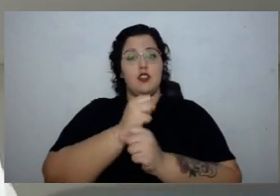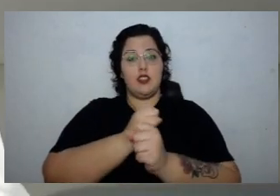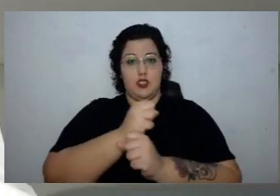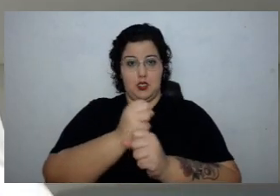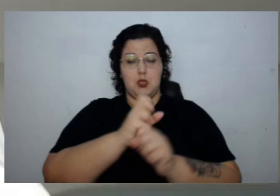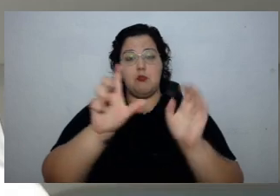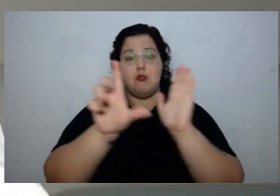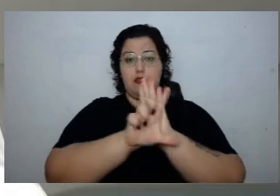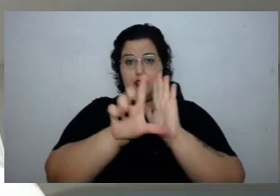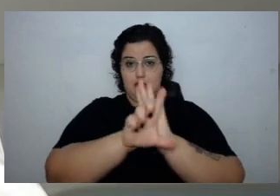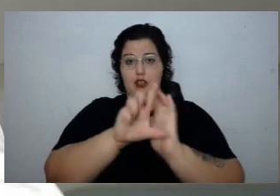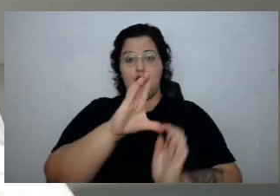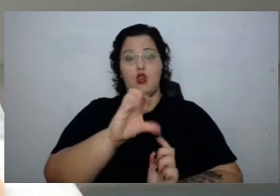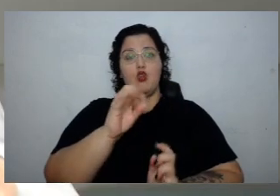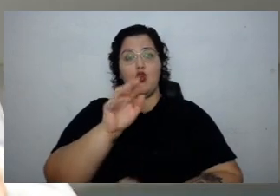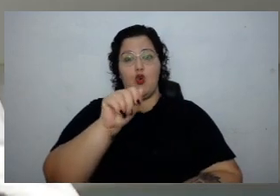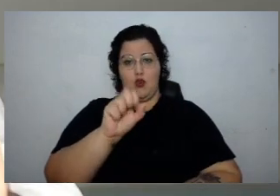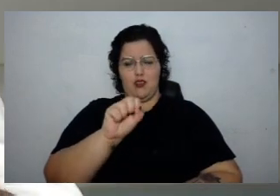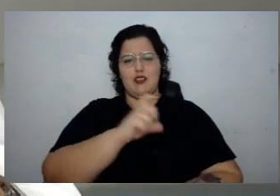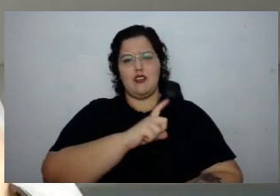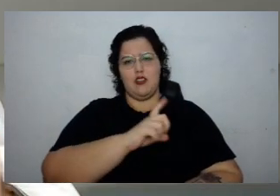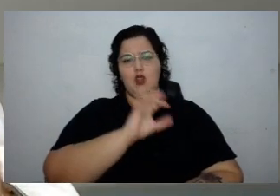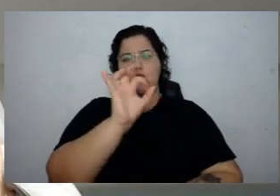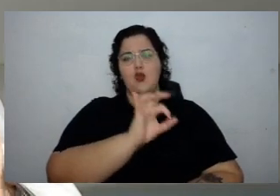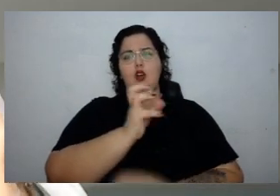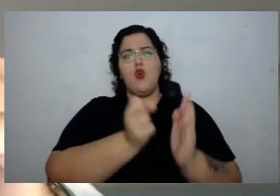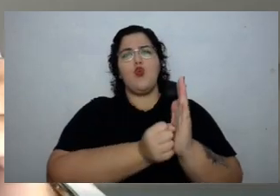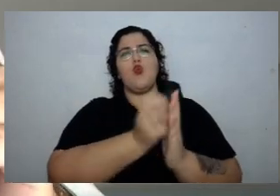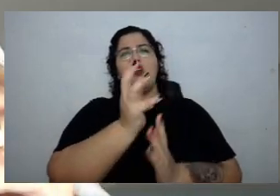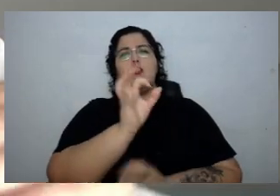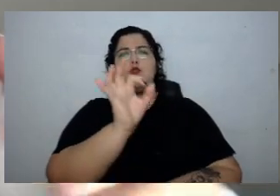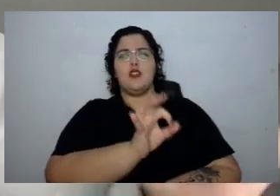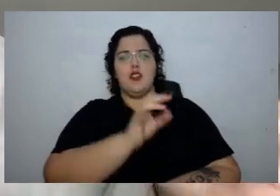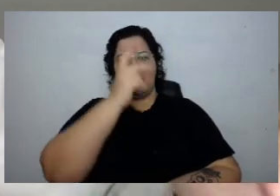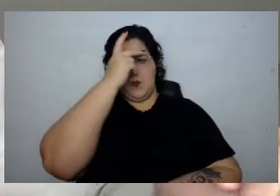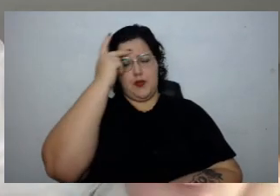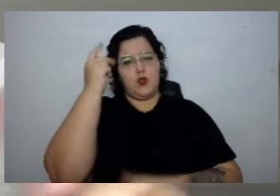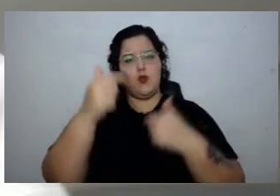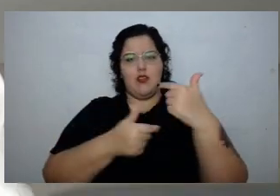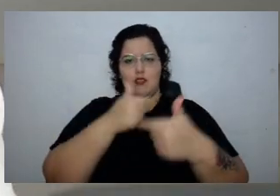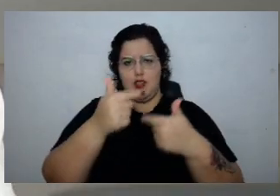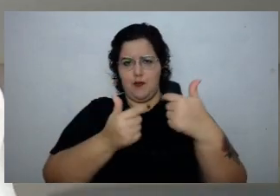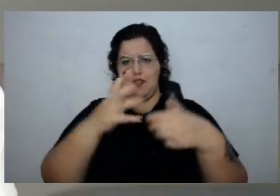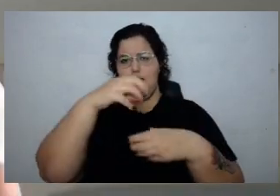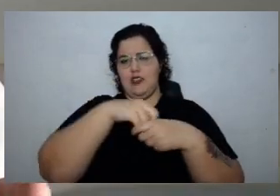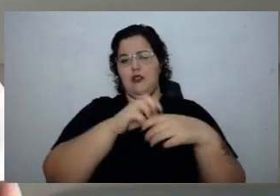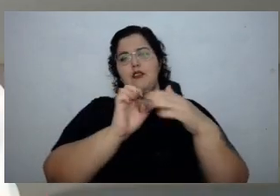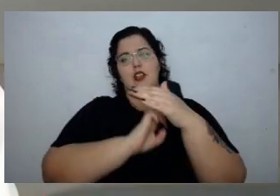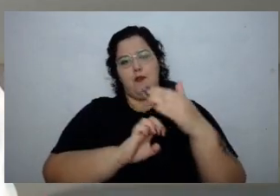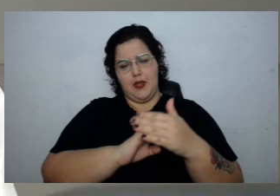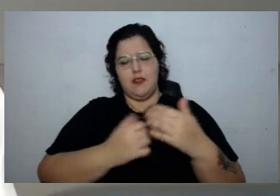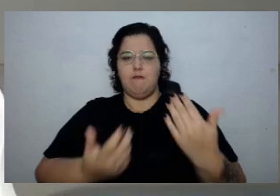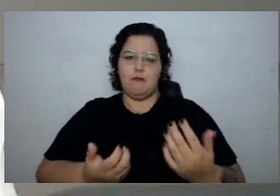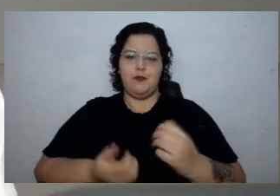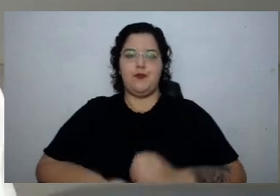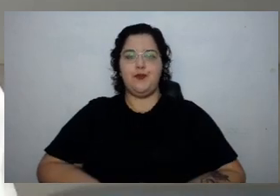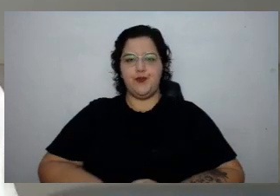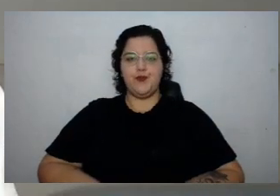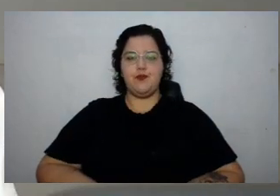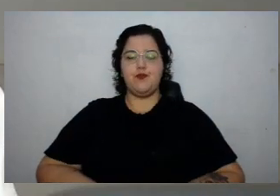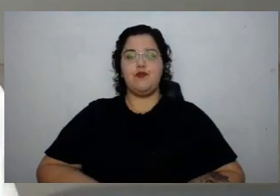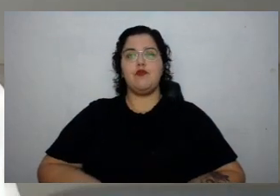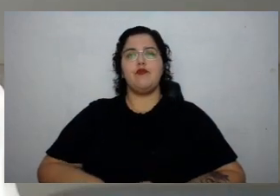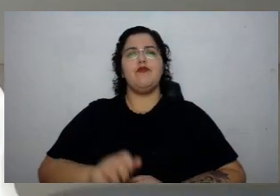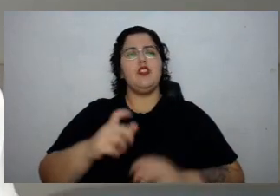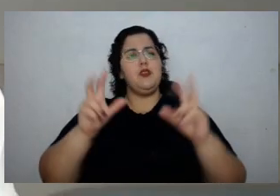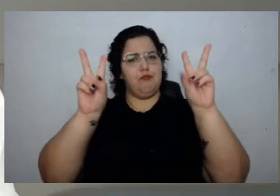Cotas, aquela lei que estabelece percentual de contratação de pessoas com deficiência nas empresas. Enfim, temos o